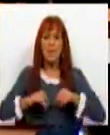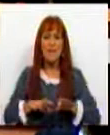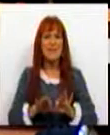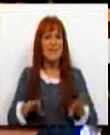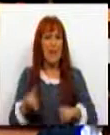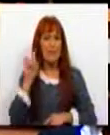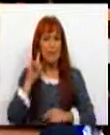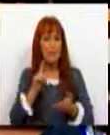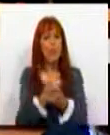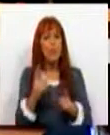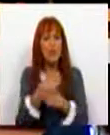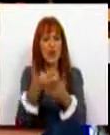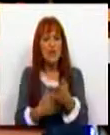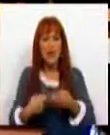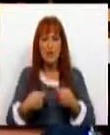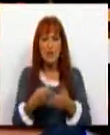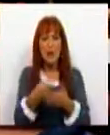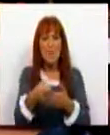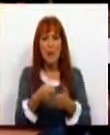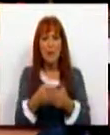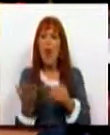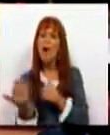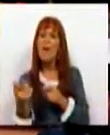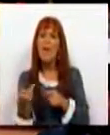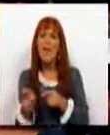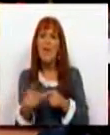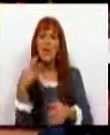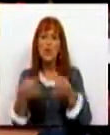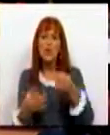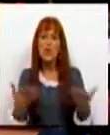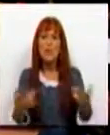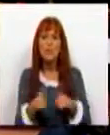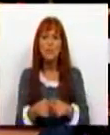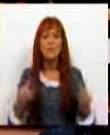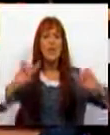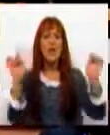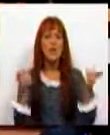forma fundamentada a dispensa de pagamento do remanescente da taxa de justiça. Portanto,